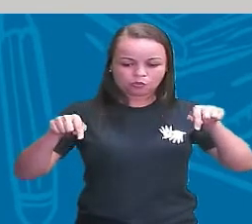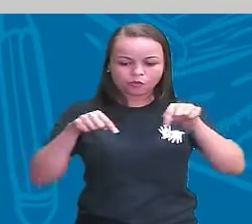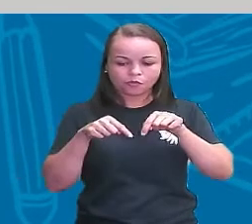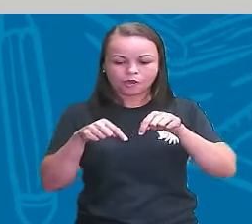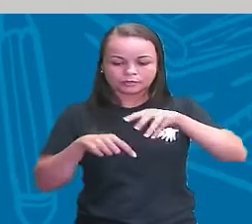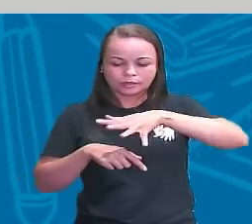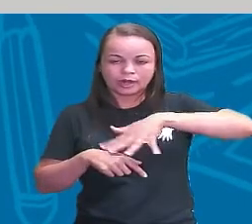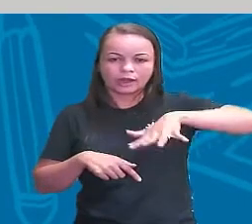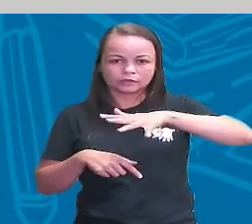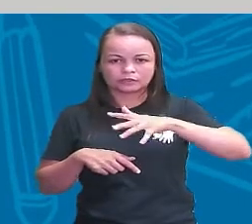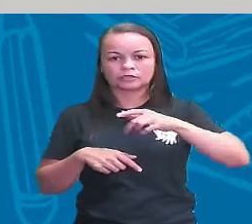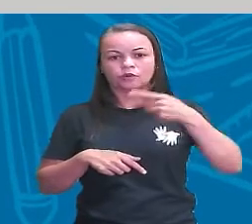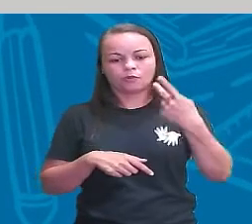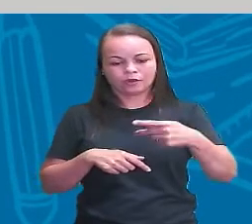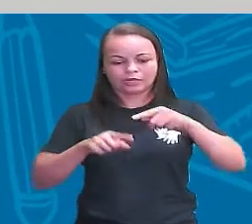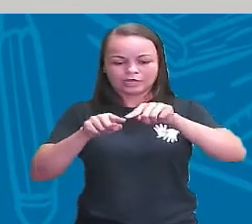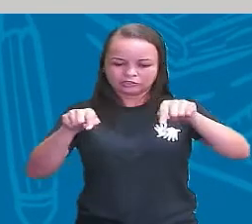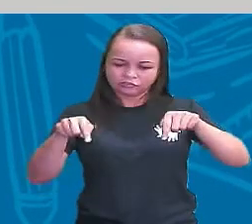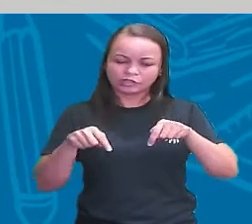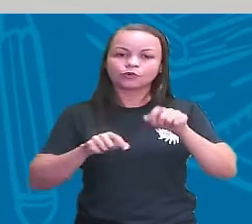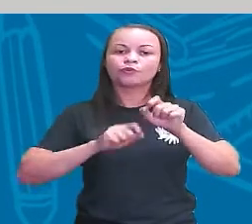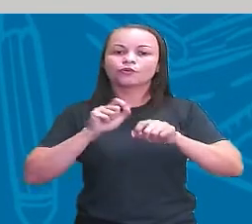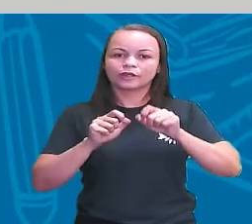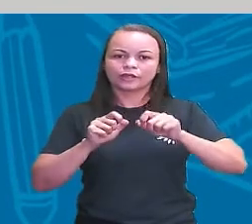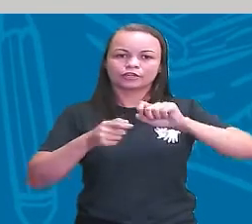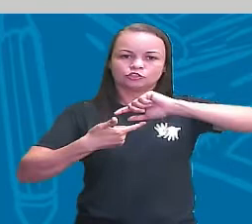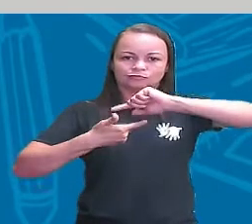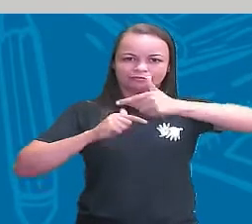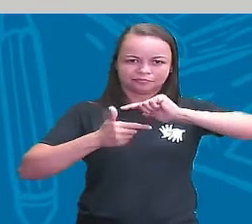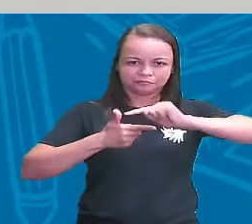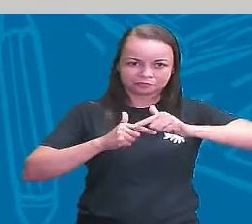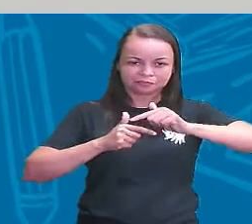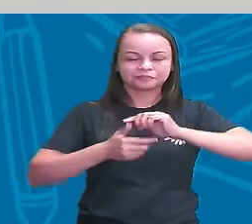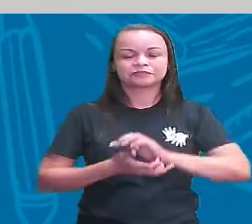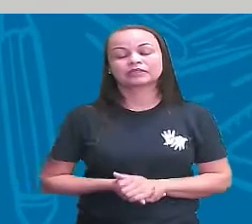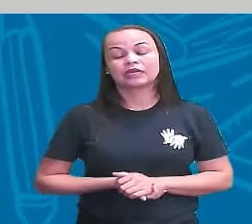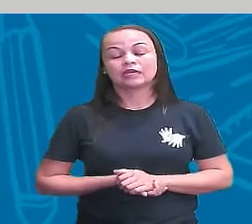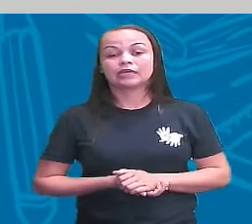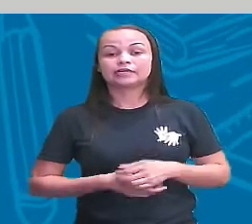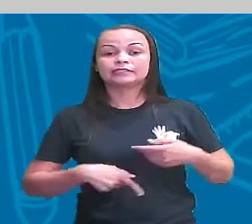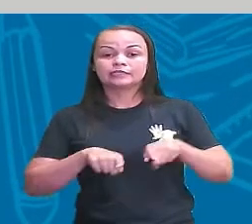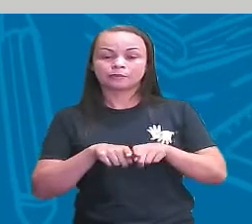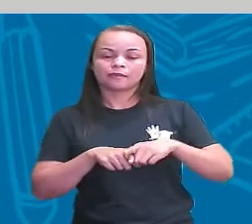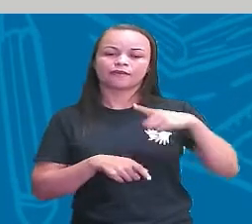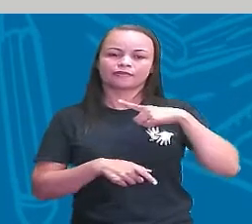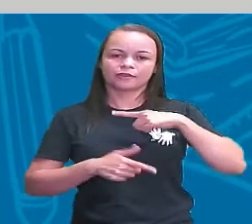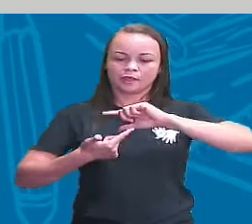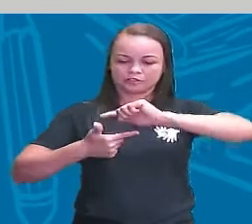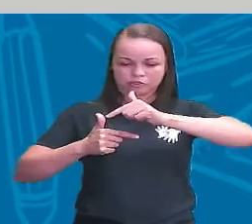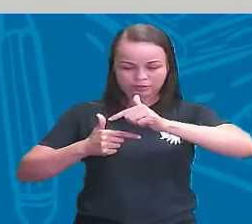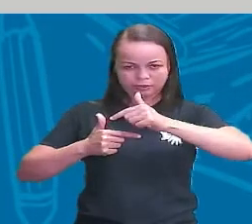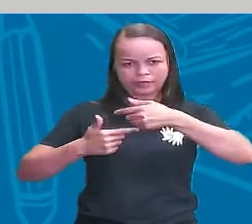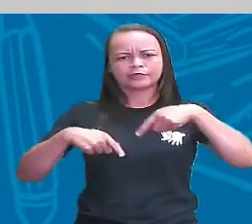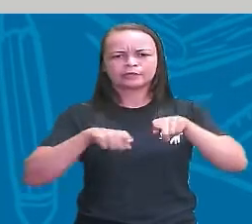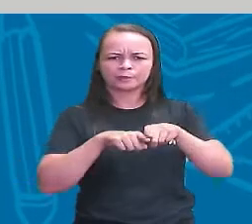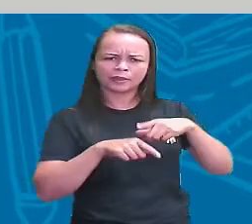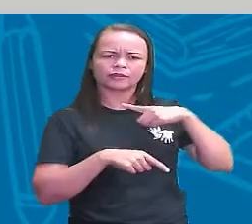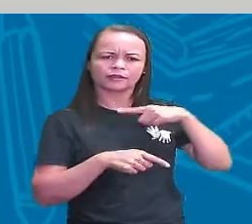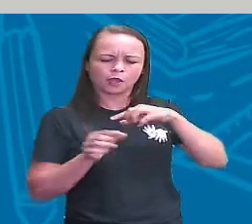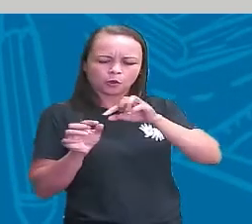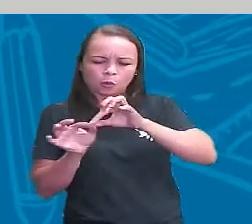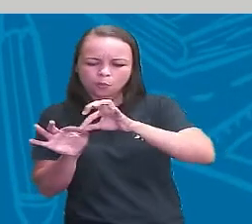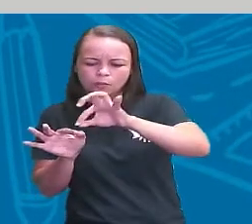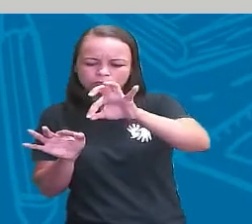figura o quê? Geométrica, tá certo? Nós também temos na geometria, nós também temos os perímetros. E o que é